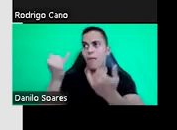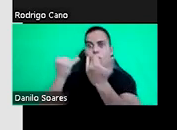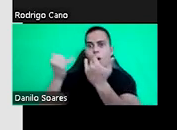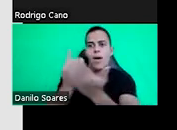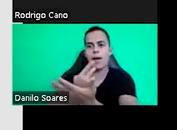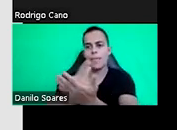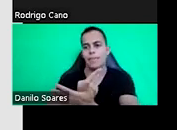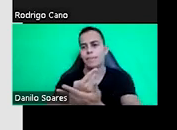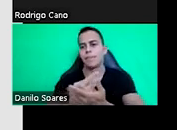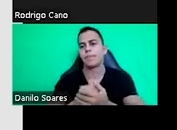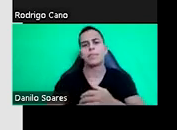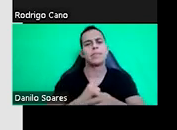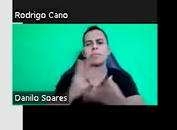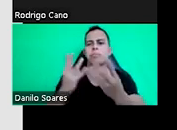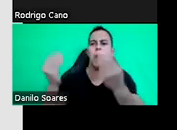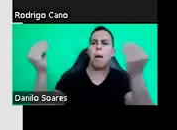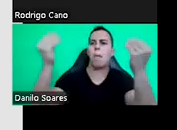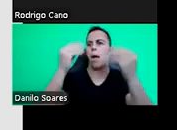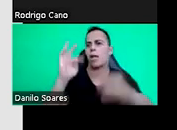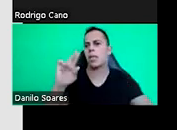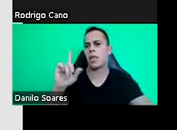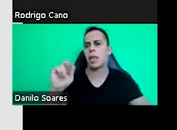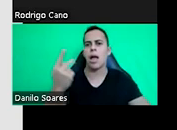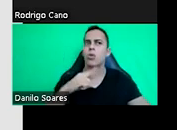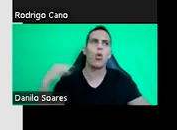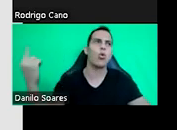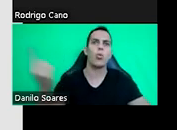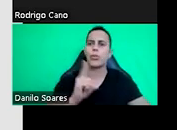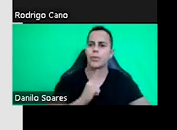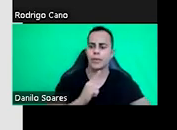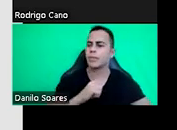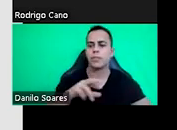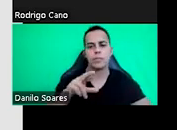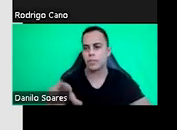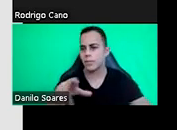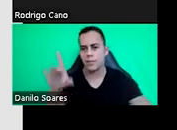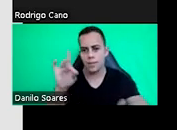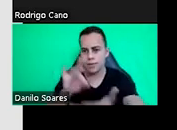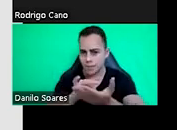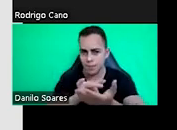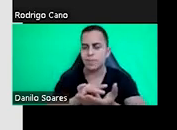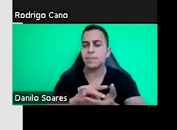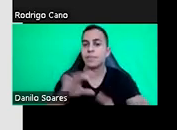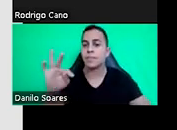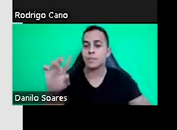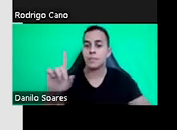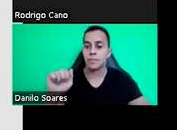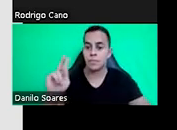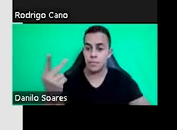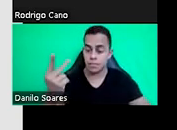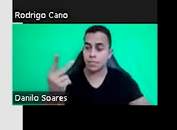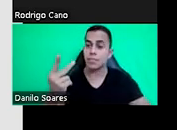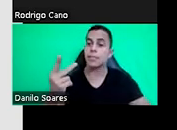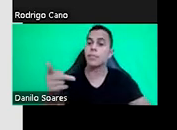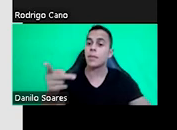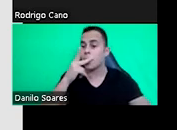boom de TDAH, então todo mundo tem TDAH. Isso não é verdade. A prevalência do TDAH ela é estável